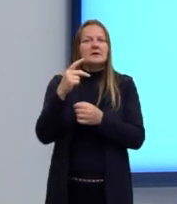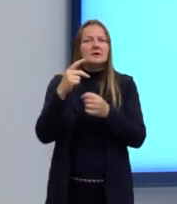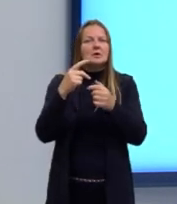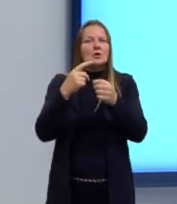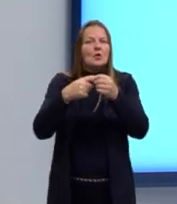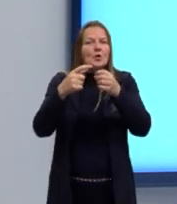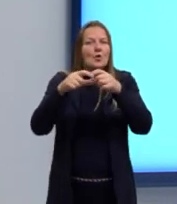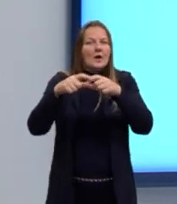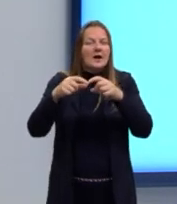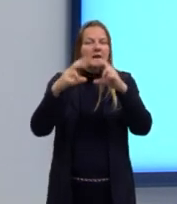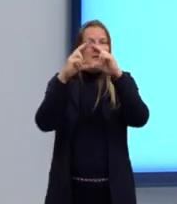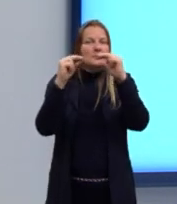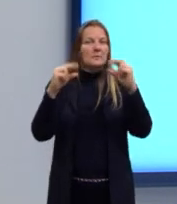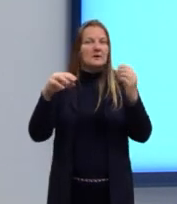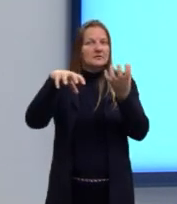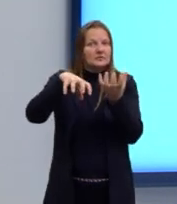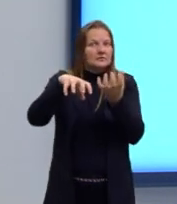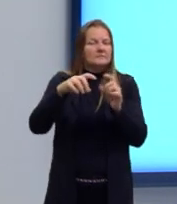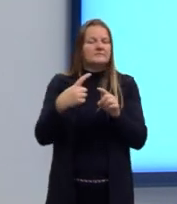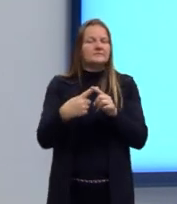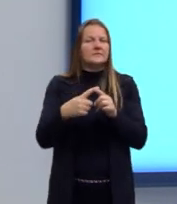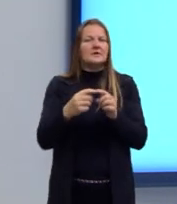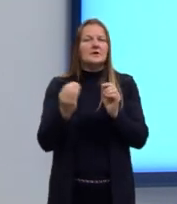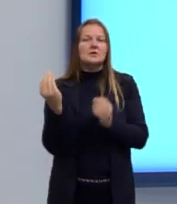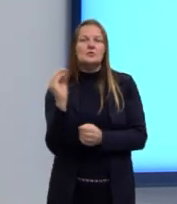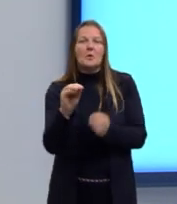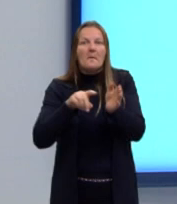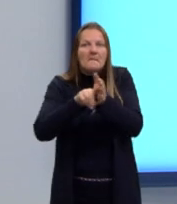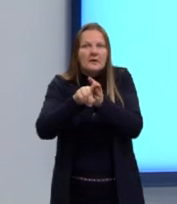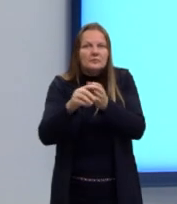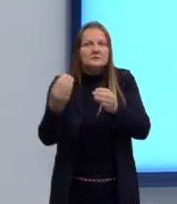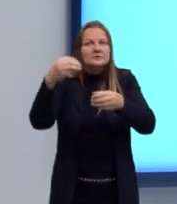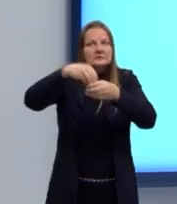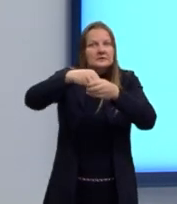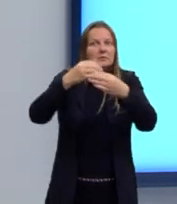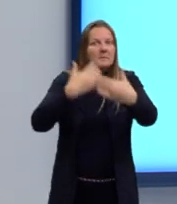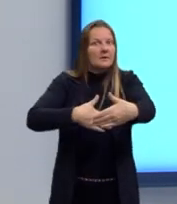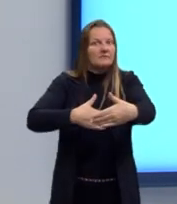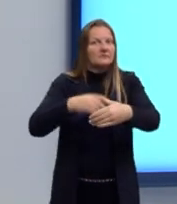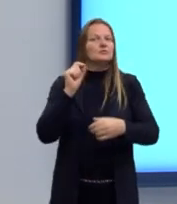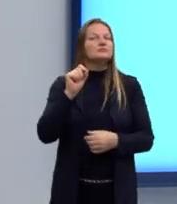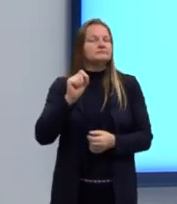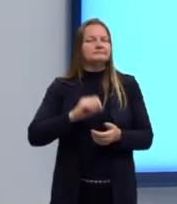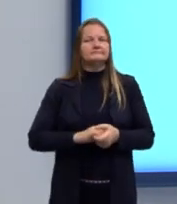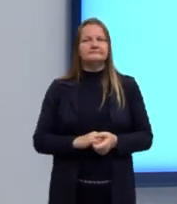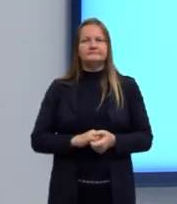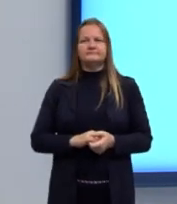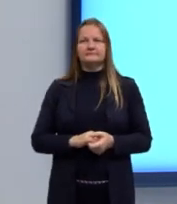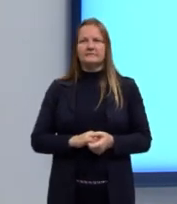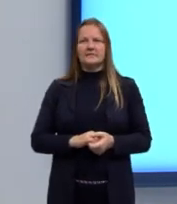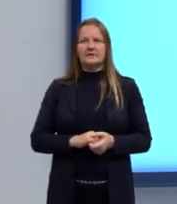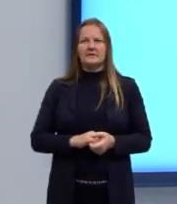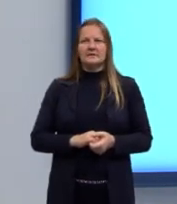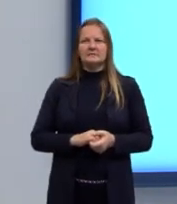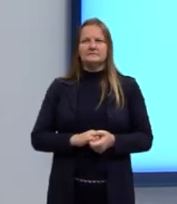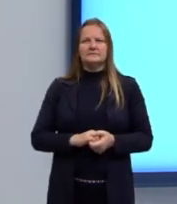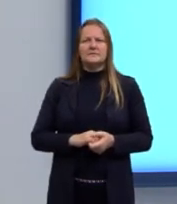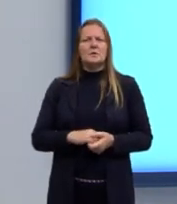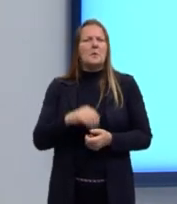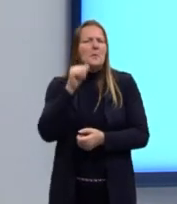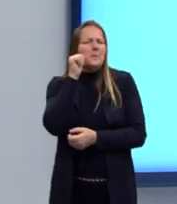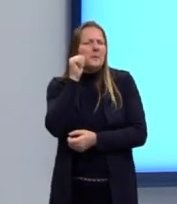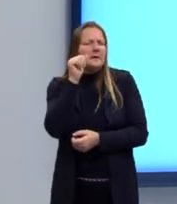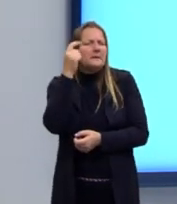no distrito federal incluiu a seguinte pergunta na prova segundo a grande pensadora